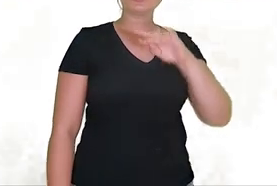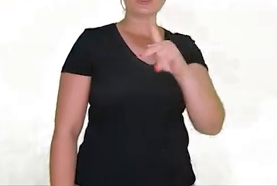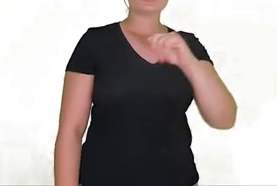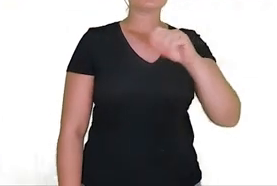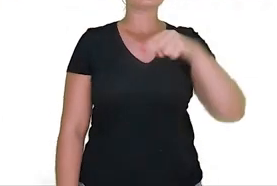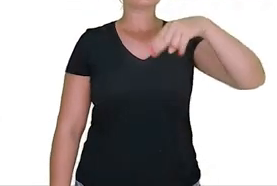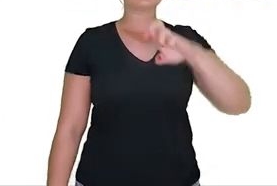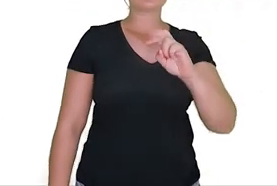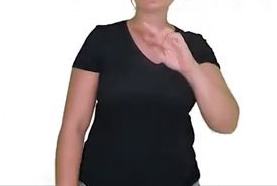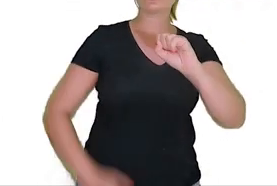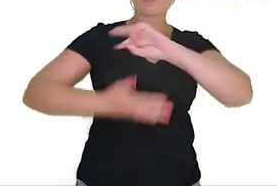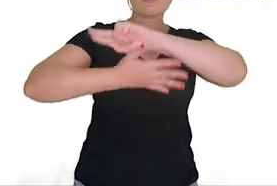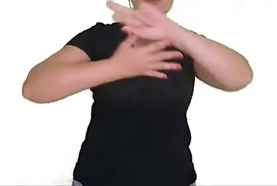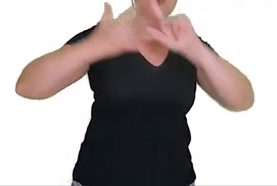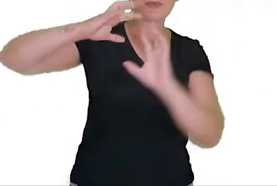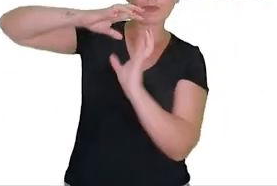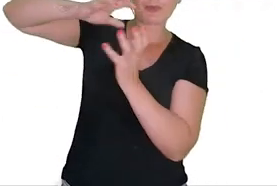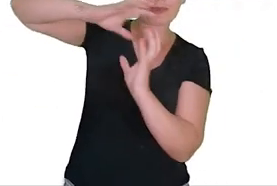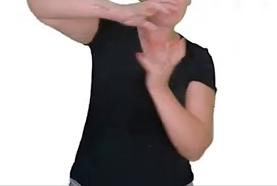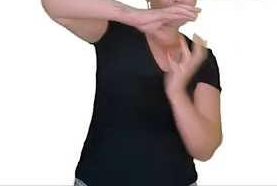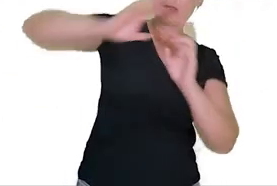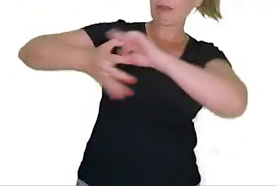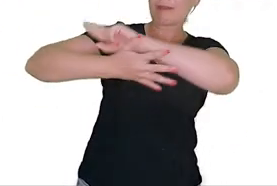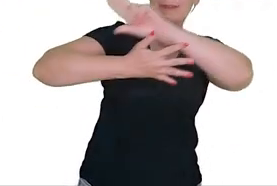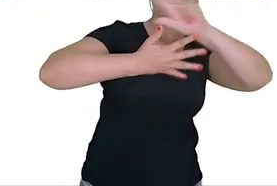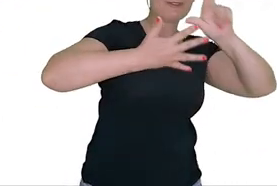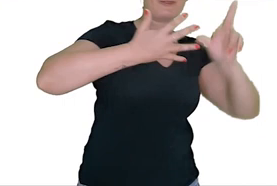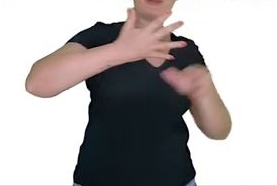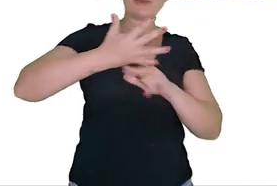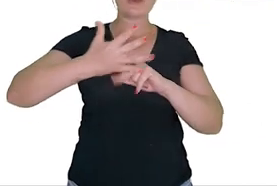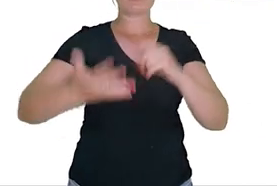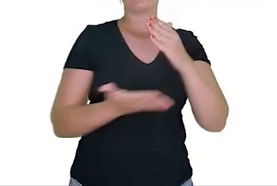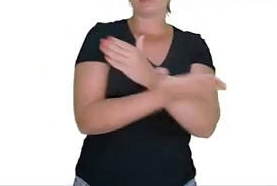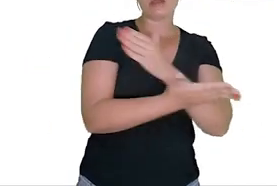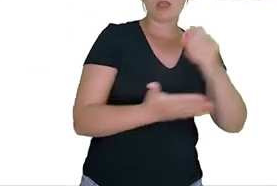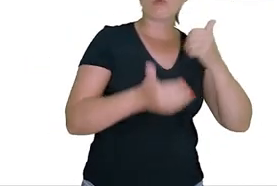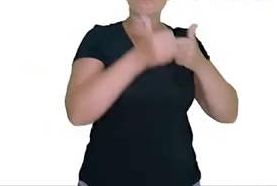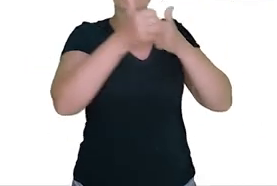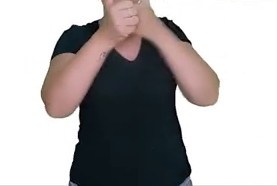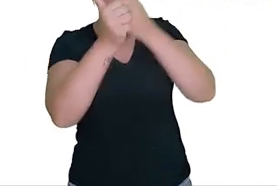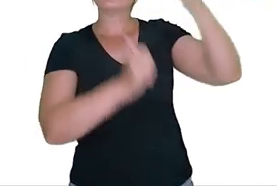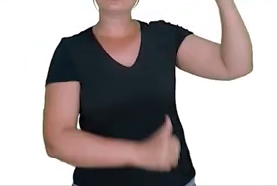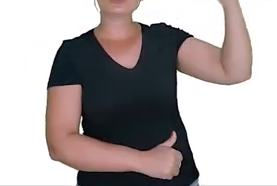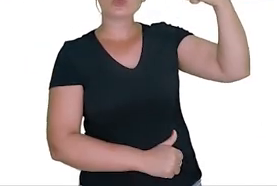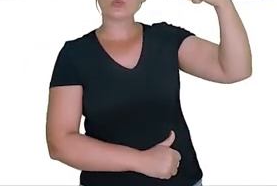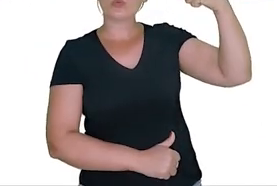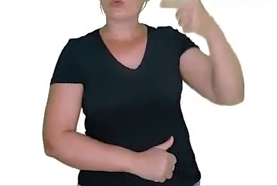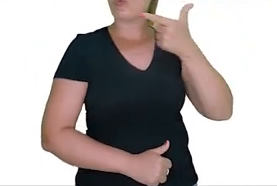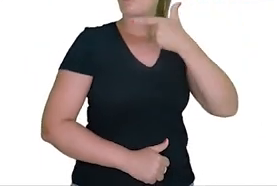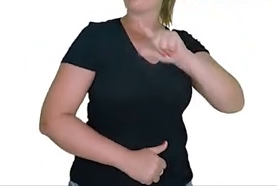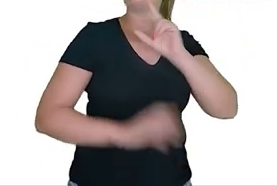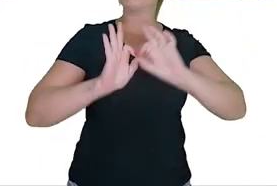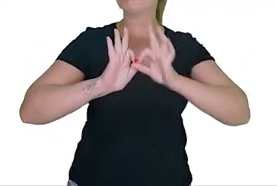Saturno, Urano, Netuno, né? E esses planetas são tão diferentes uns dos outros, né? Alguns estão mais próximos do